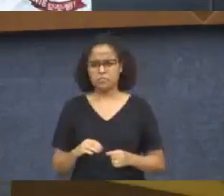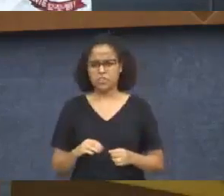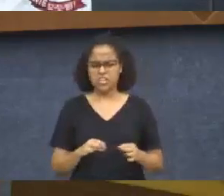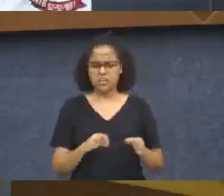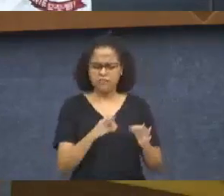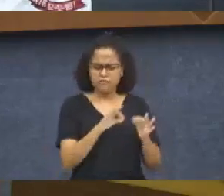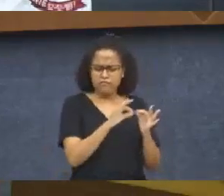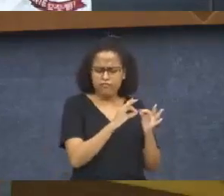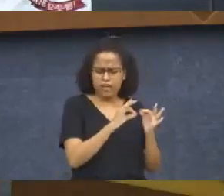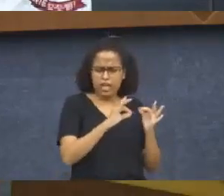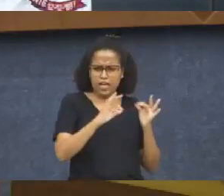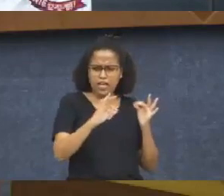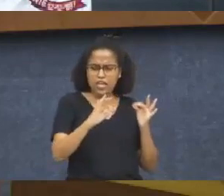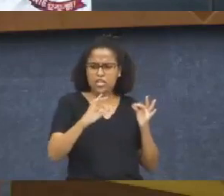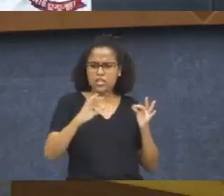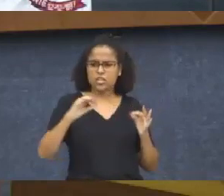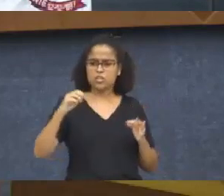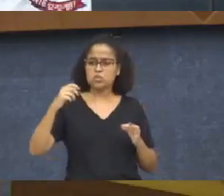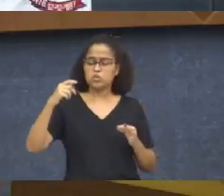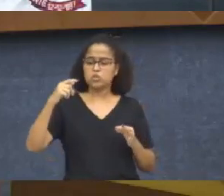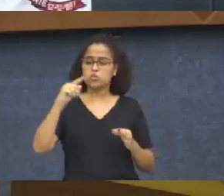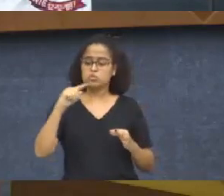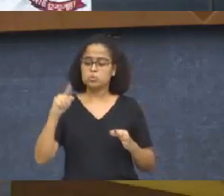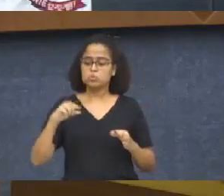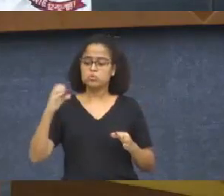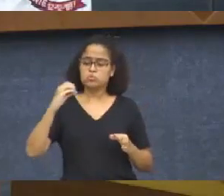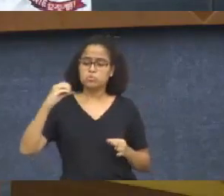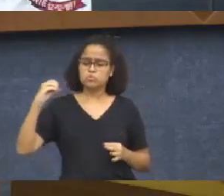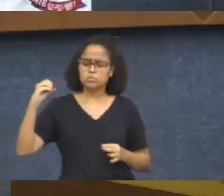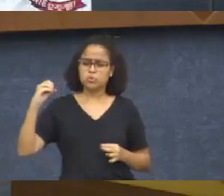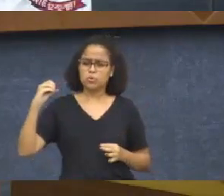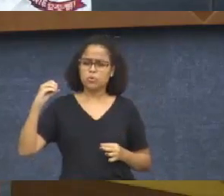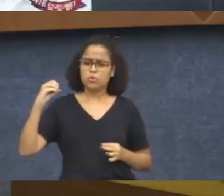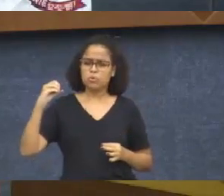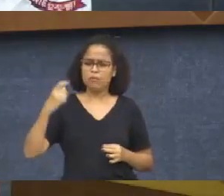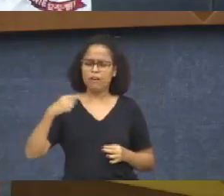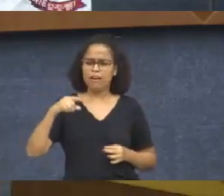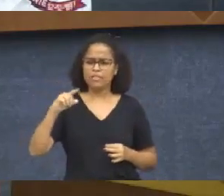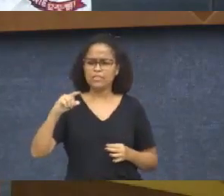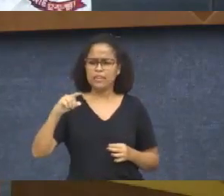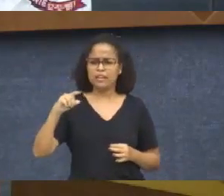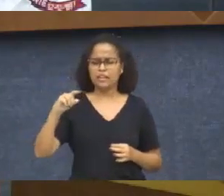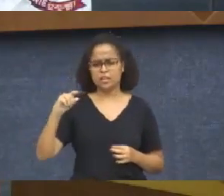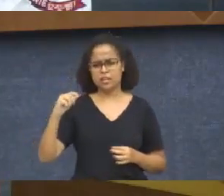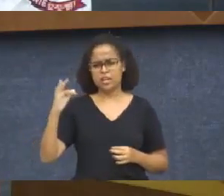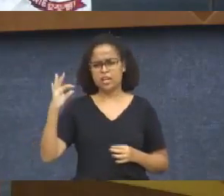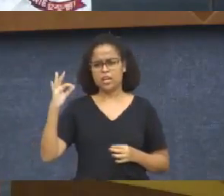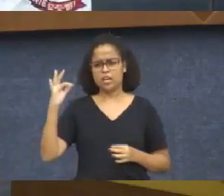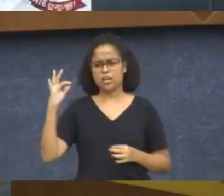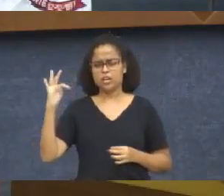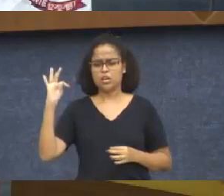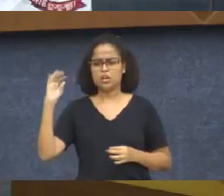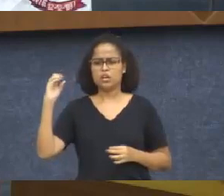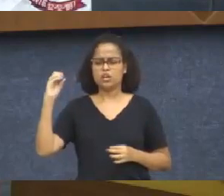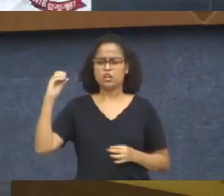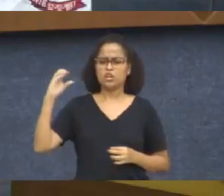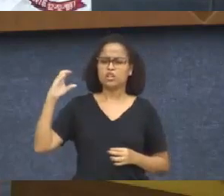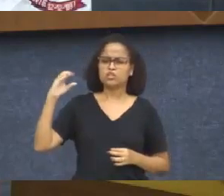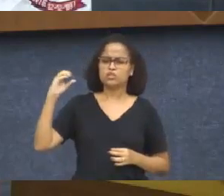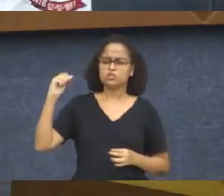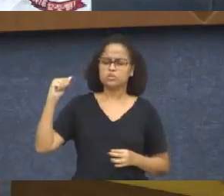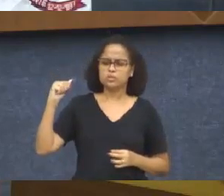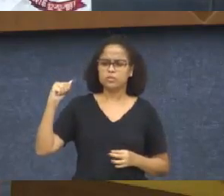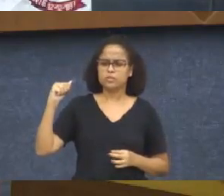onde tem a ETAF, onde fica ali em frente à Toca da Raposa. E eu gostaria de convidar todos os vereadores para participarem e apoiarem